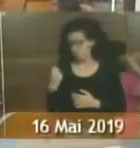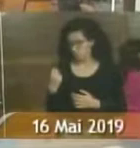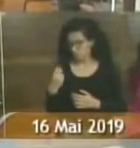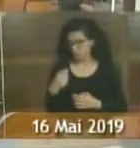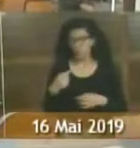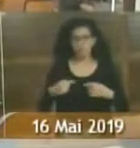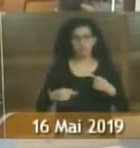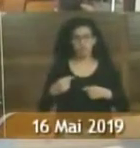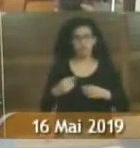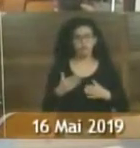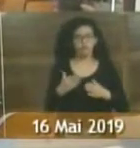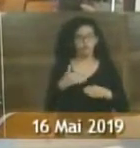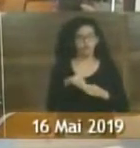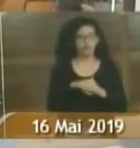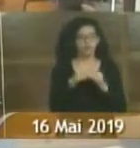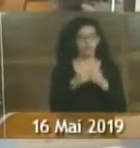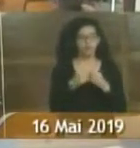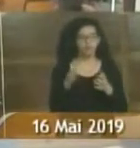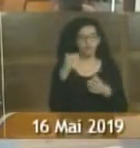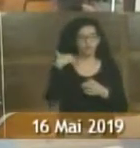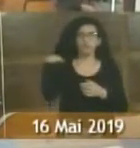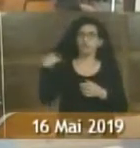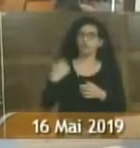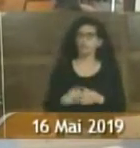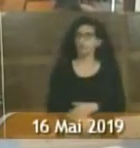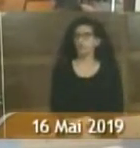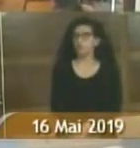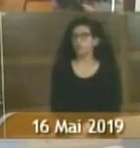Em discussão, não havendo oradores, votação aberta.